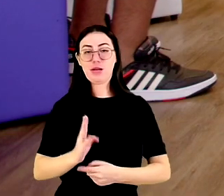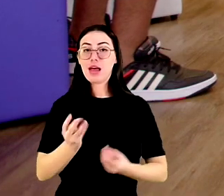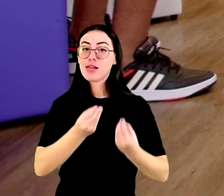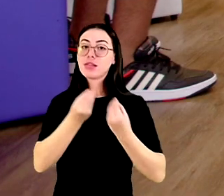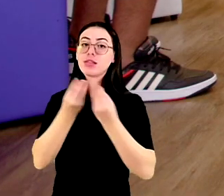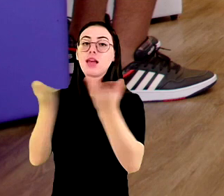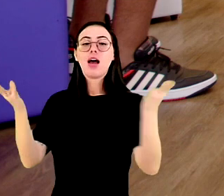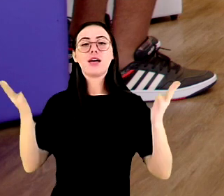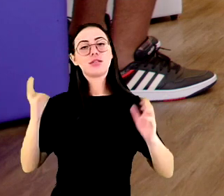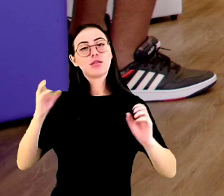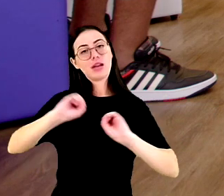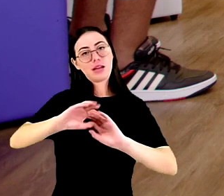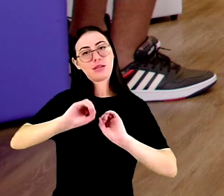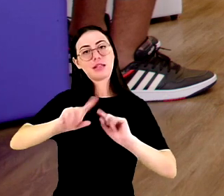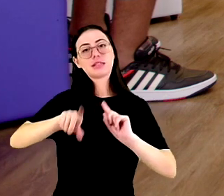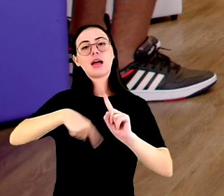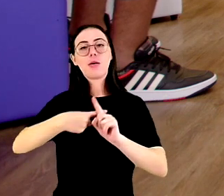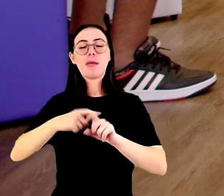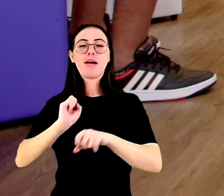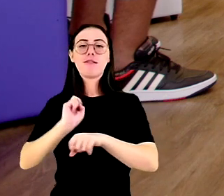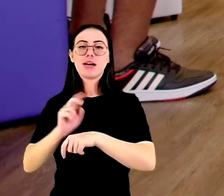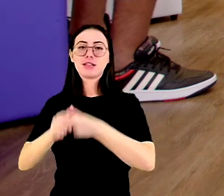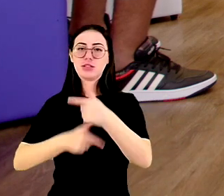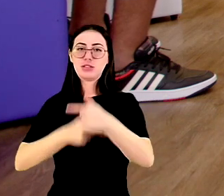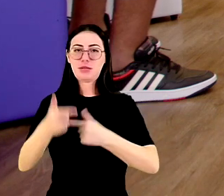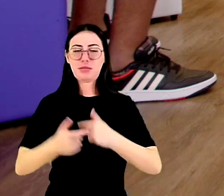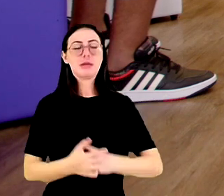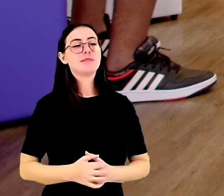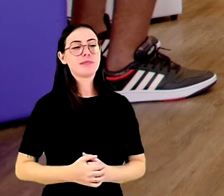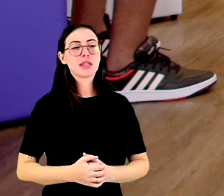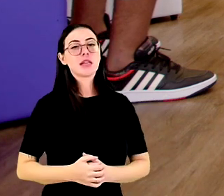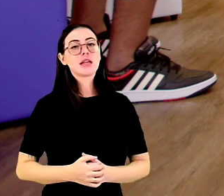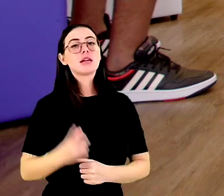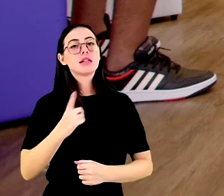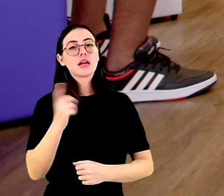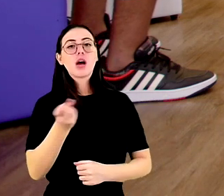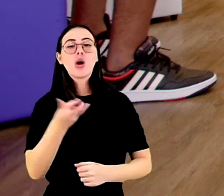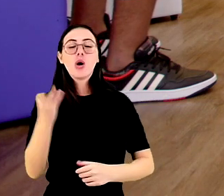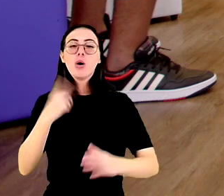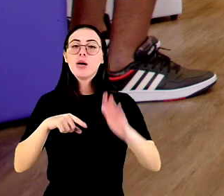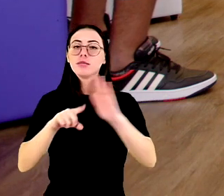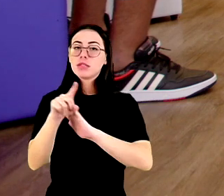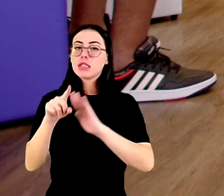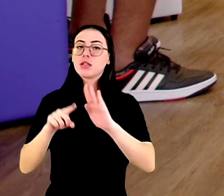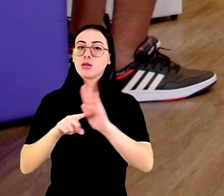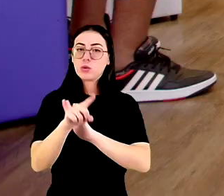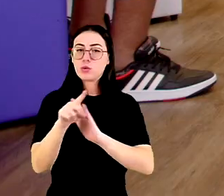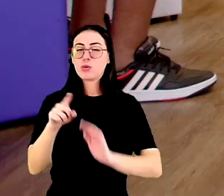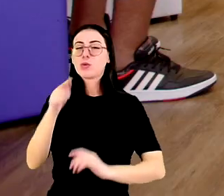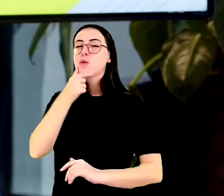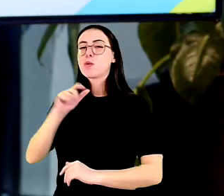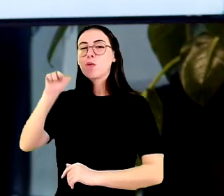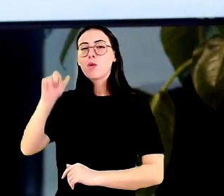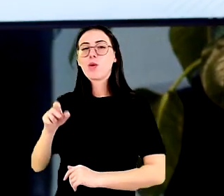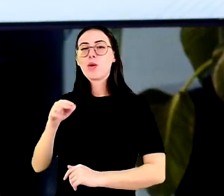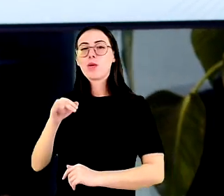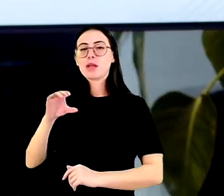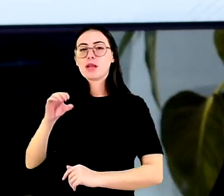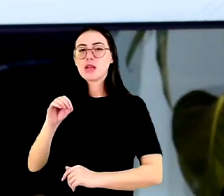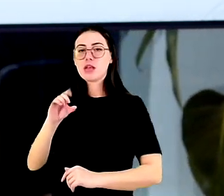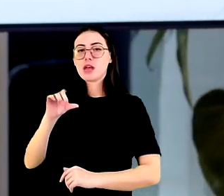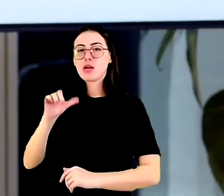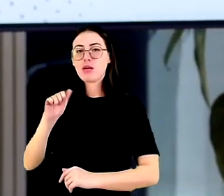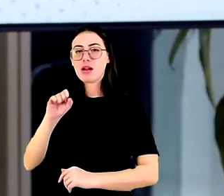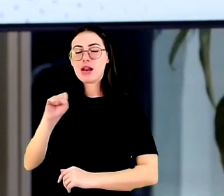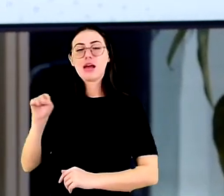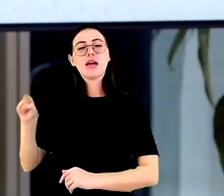pergunta. Temos algumas perguntas aqui do Workplace. Né? A primeira delas é do Nicolas. Ele achou super legal, ele queria entender como que ele pode se